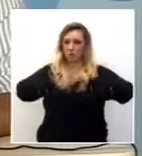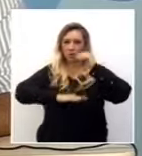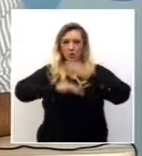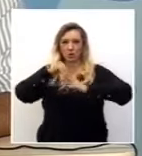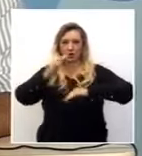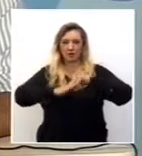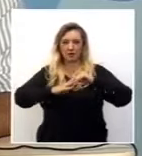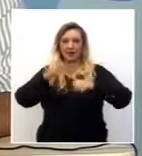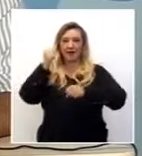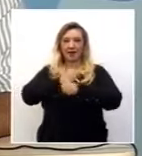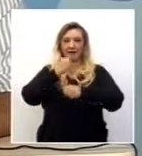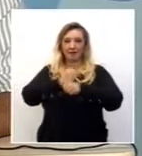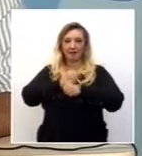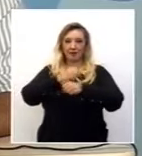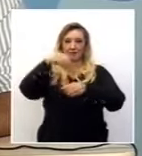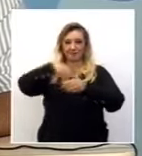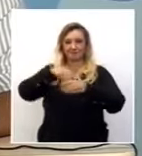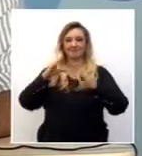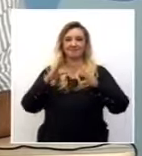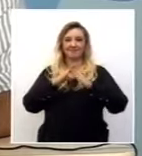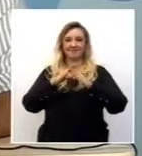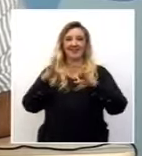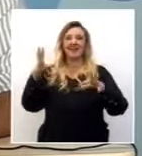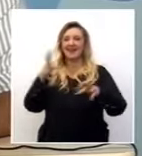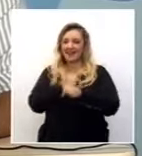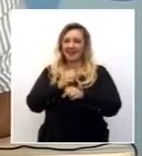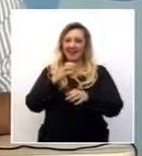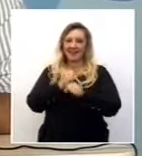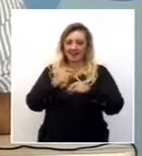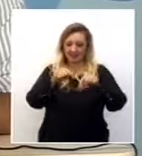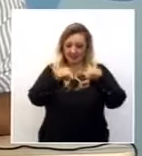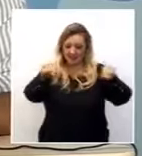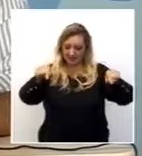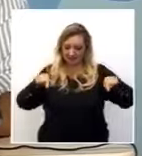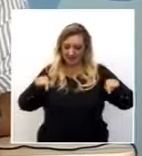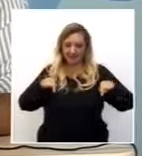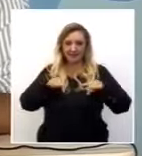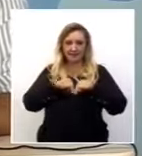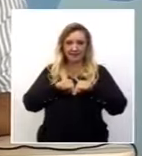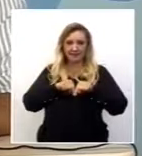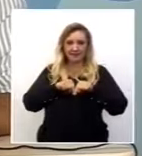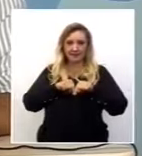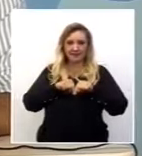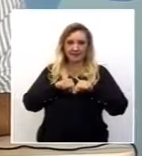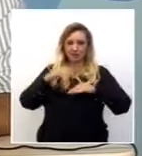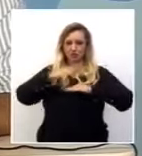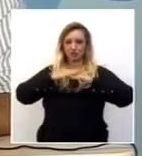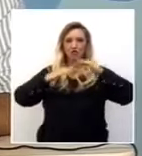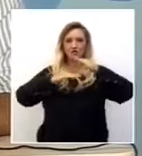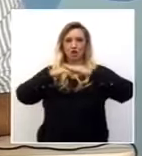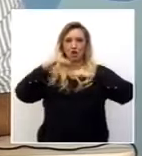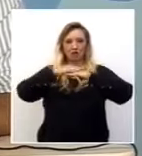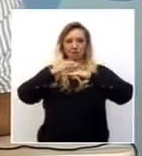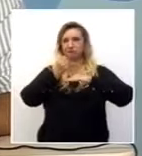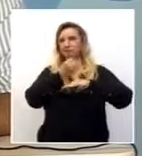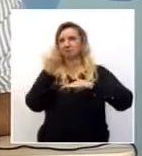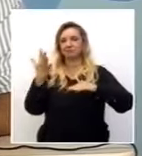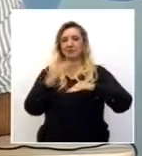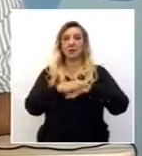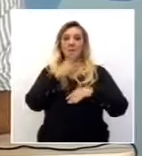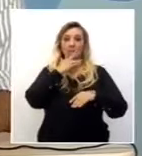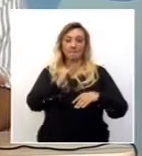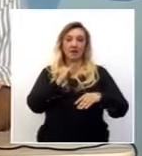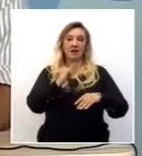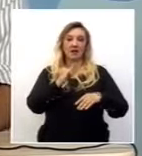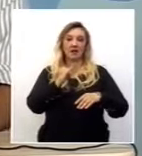construções, reformas dentro de casa, cálculos de área. Poxa, olha, tem tantos tijolos, tem tantos blocos. Olha, o meu pai